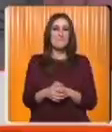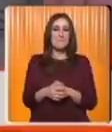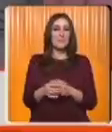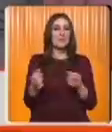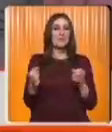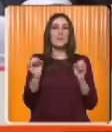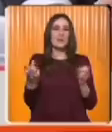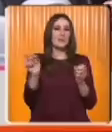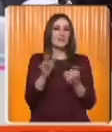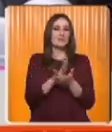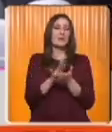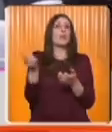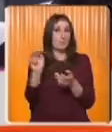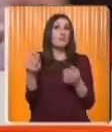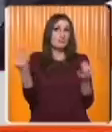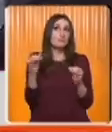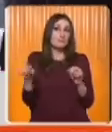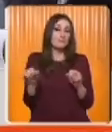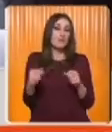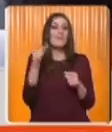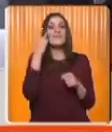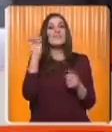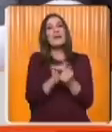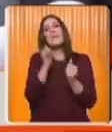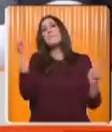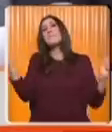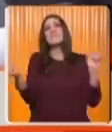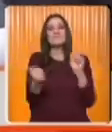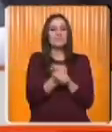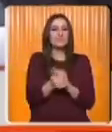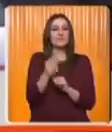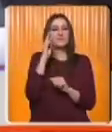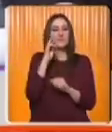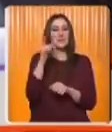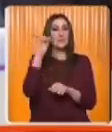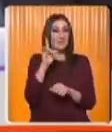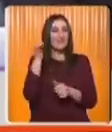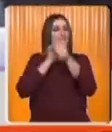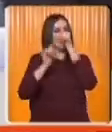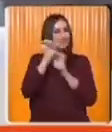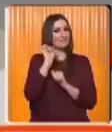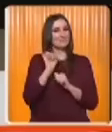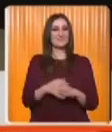nunca acontece nada. Acontece sim. Acontece que a vida muda completamente. Vamos ao dia da cirurgia.